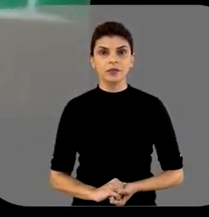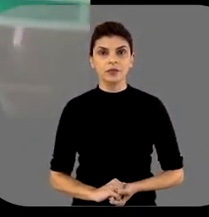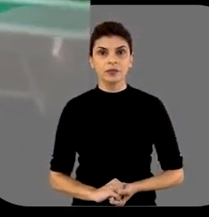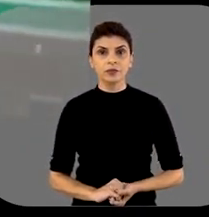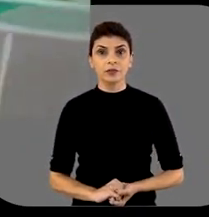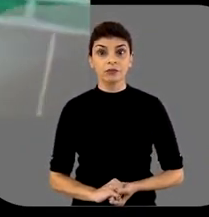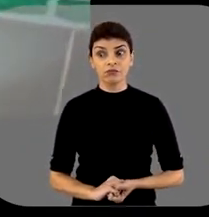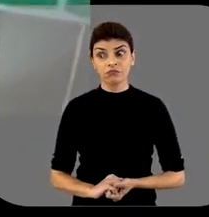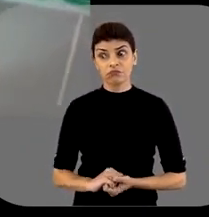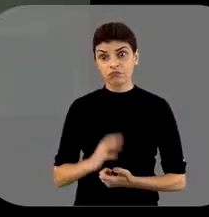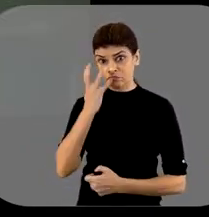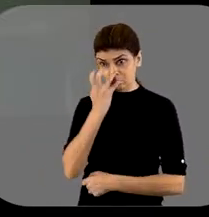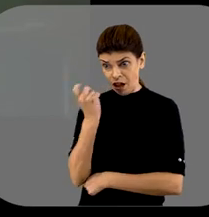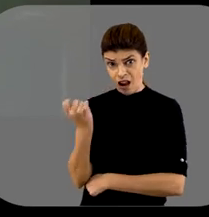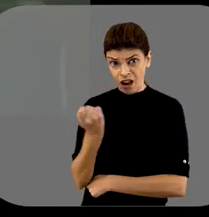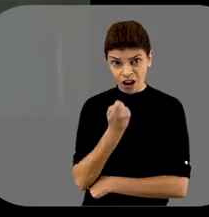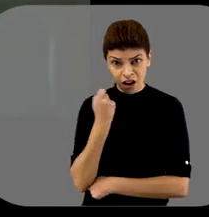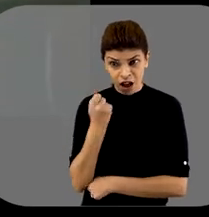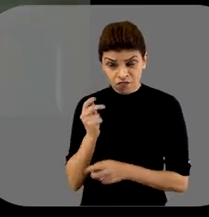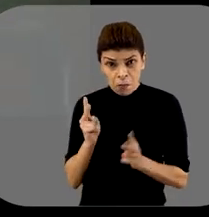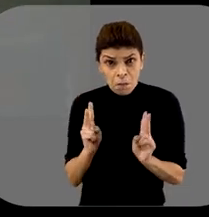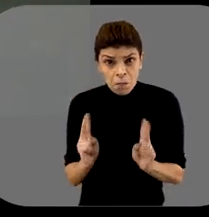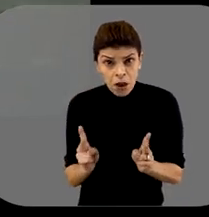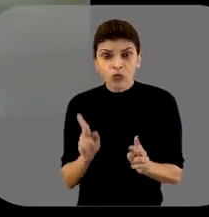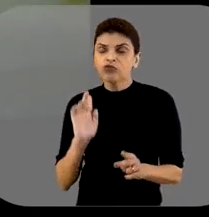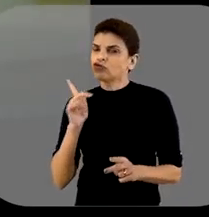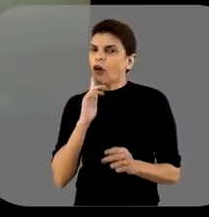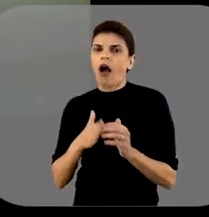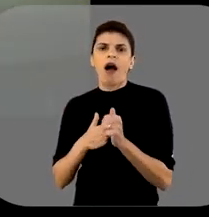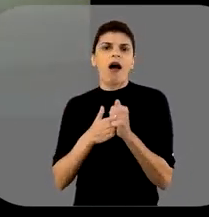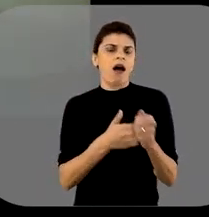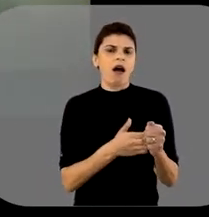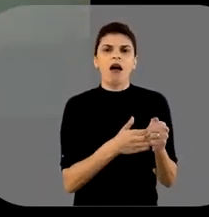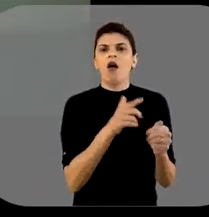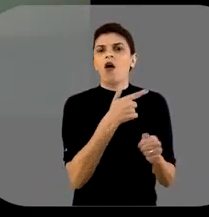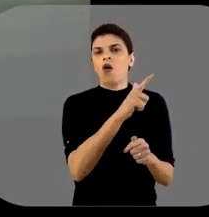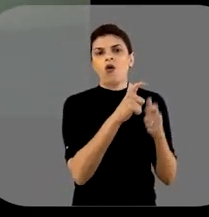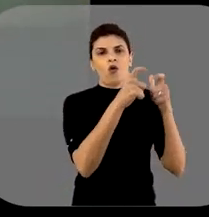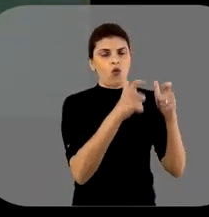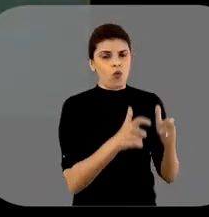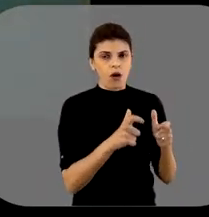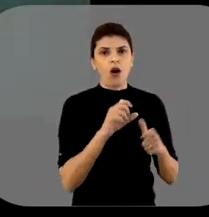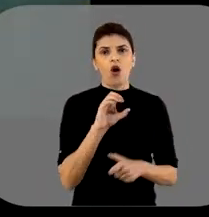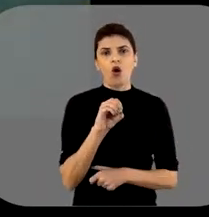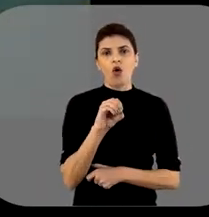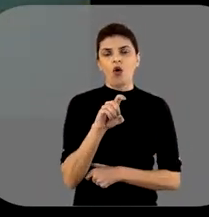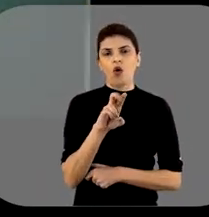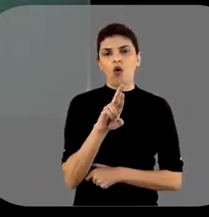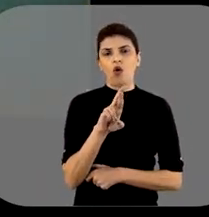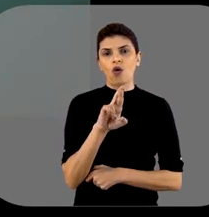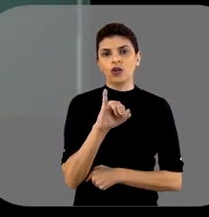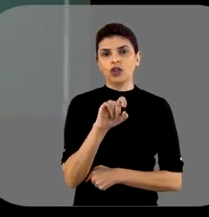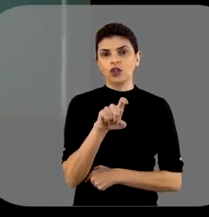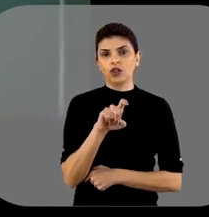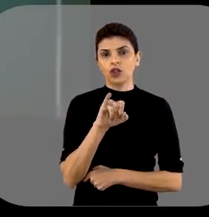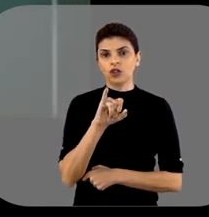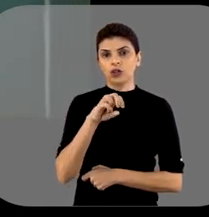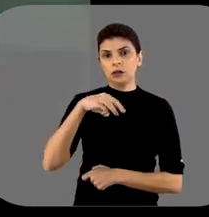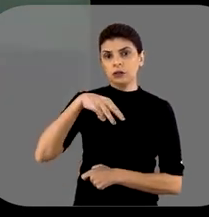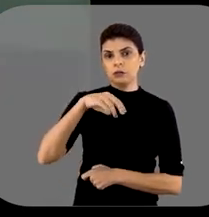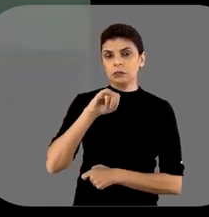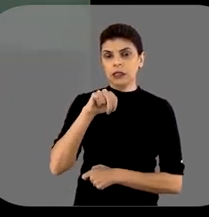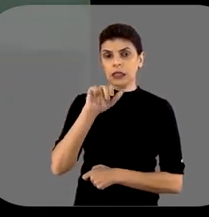Se for uma coisa muito grave mesmo, a gente já encaminha para o Oriximiná, né? Ou para Santarém, dependendo de cada